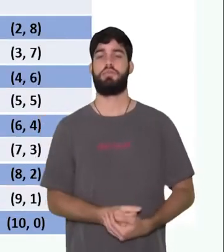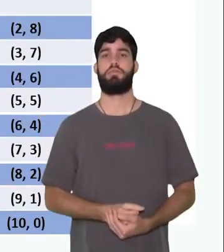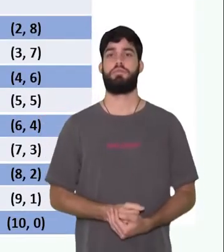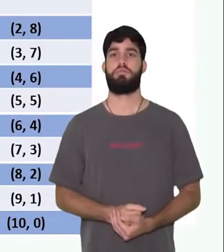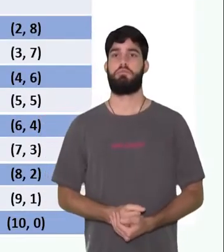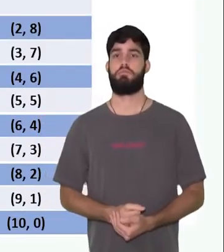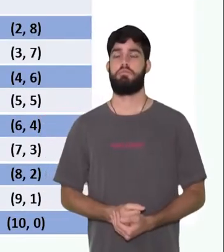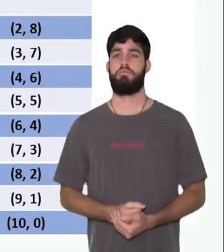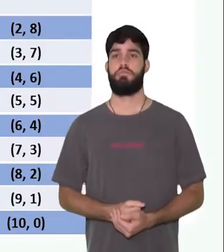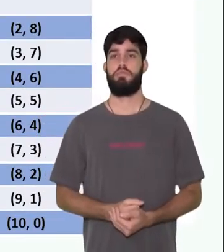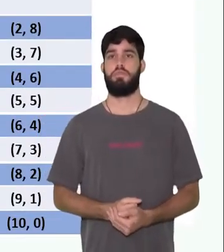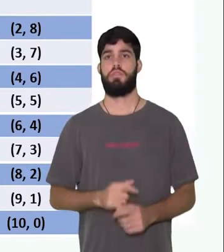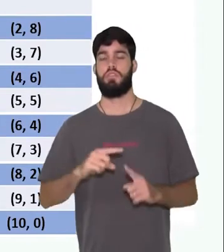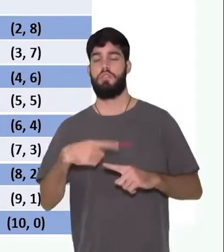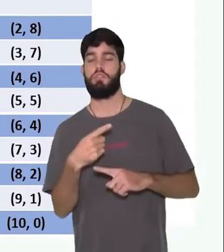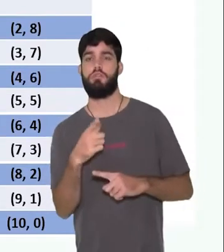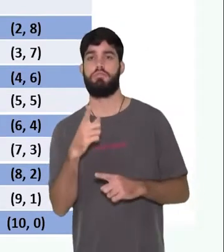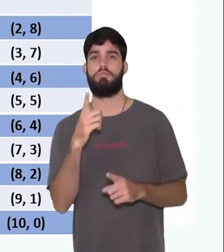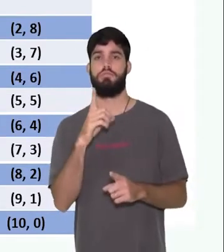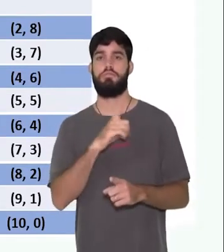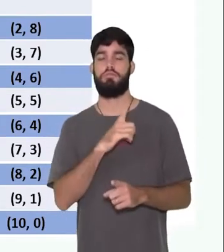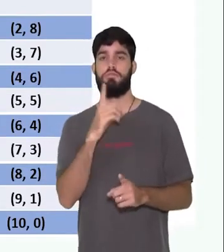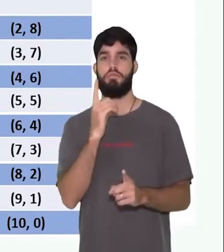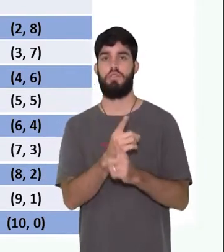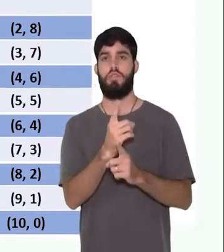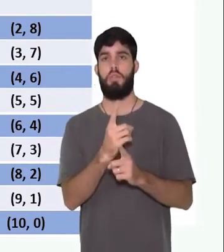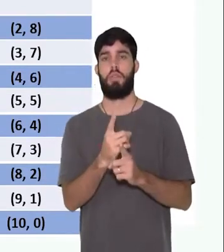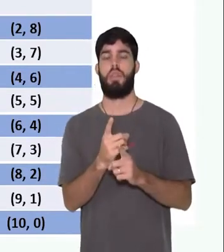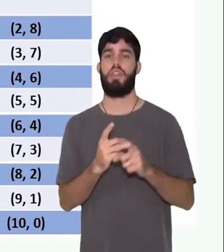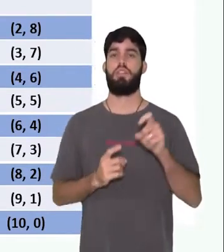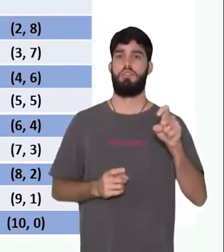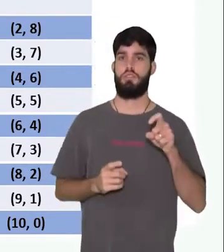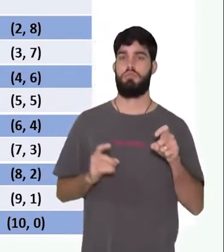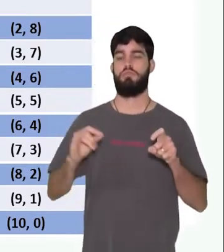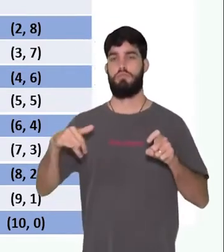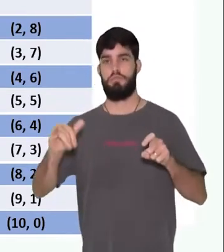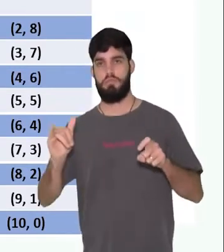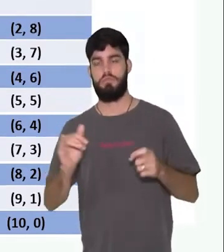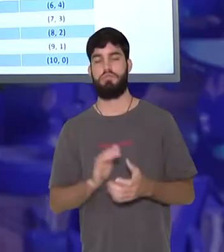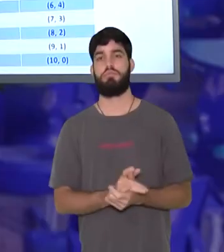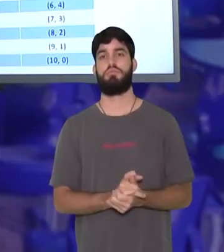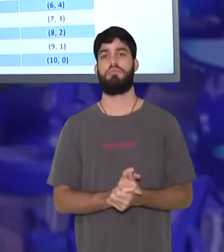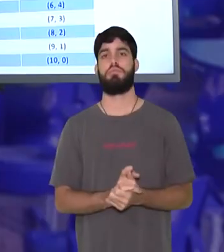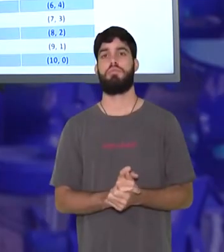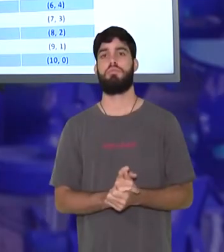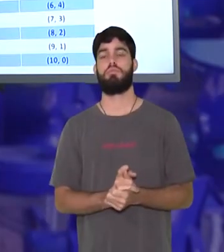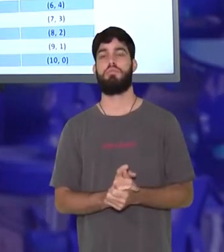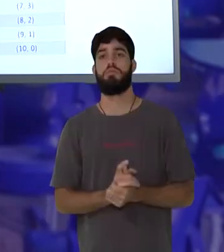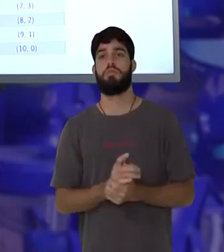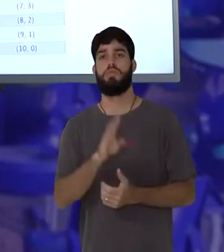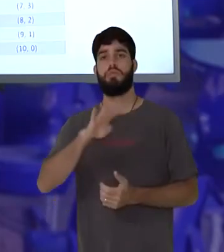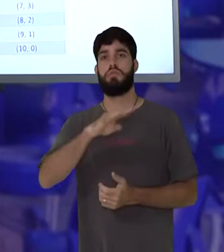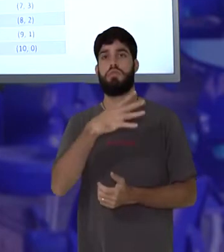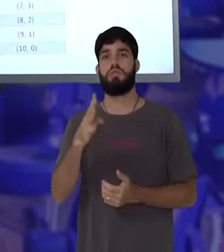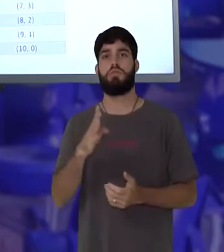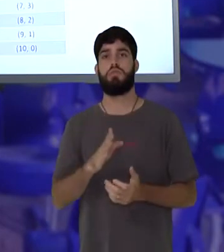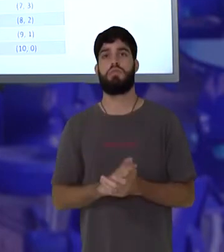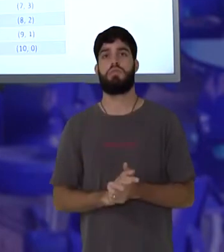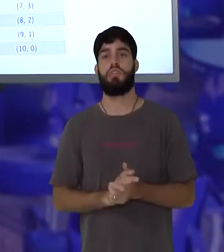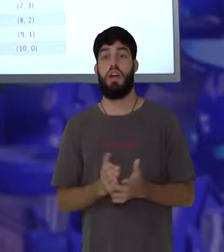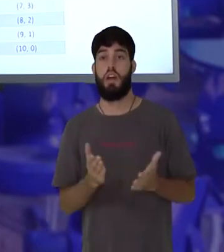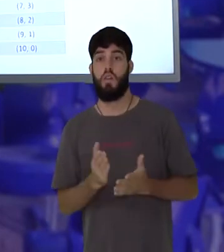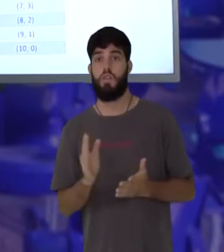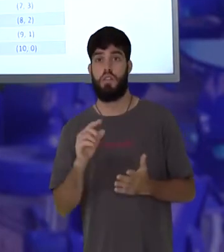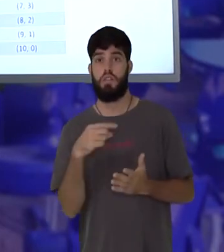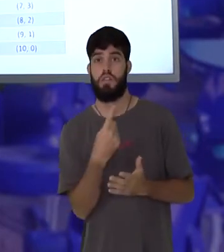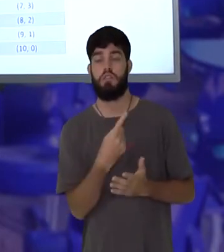após termos encontrado a solução tanto para x e y nessa tabela agora nós